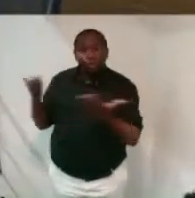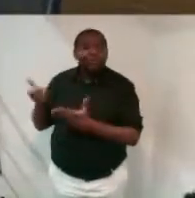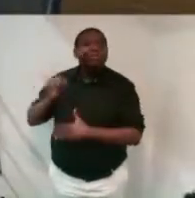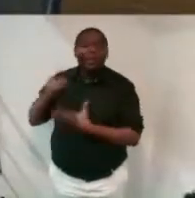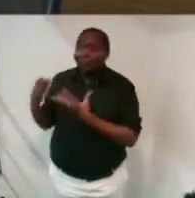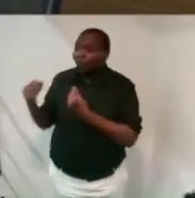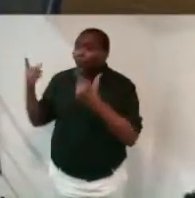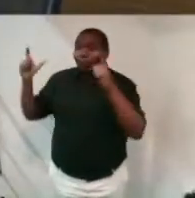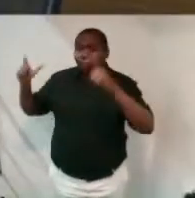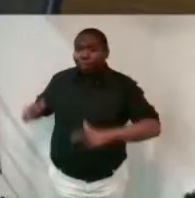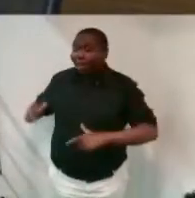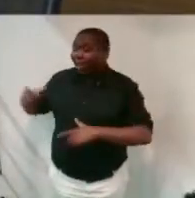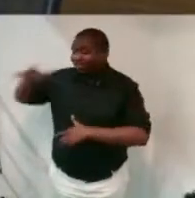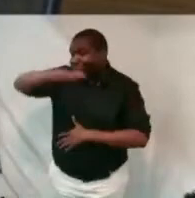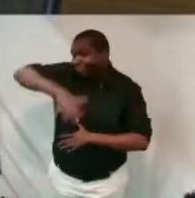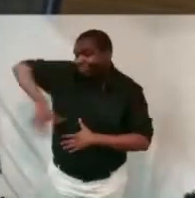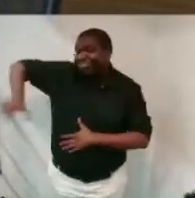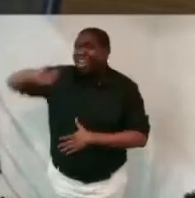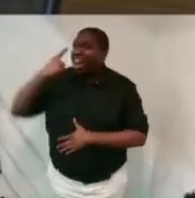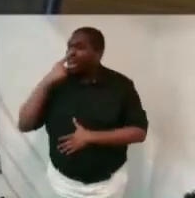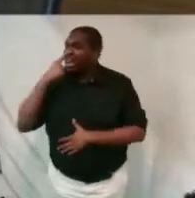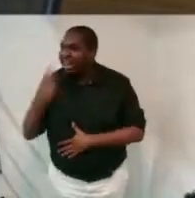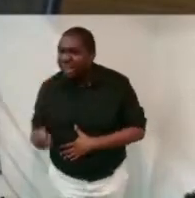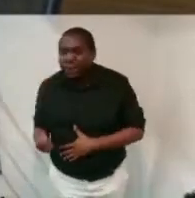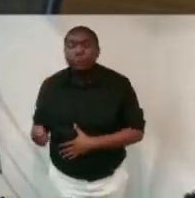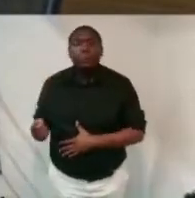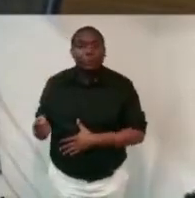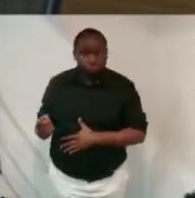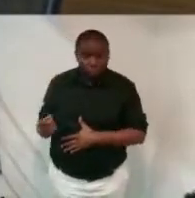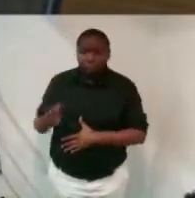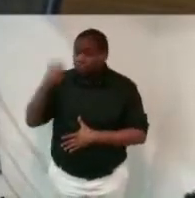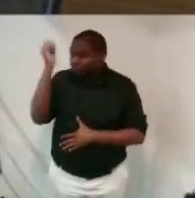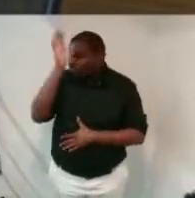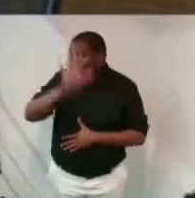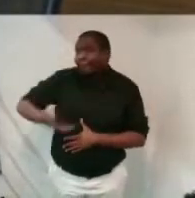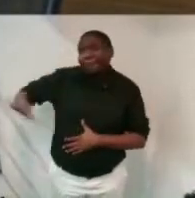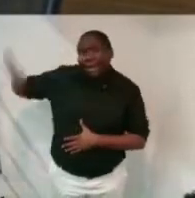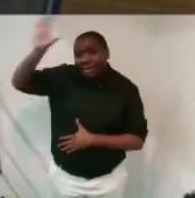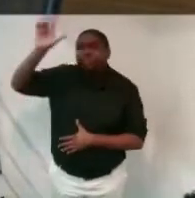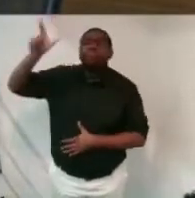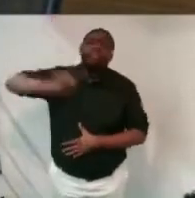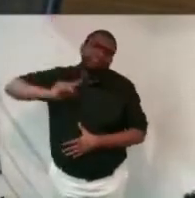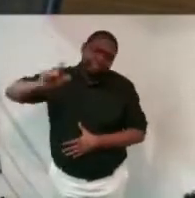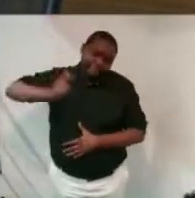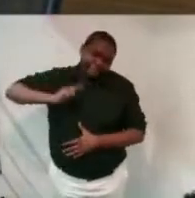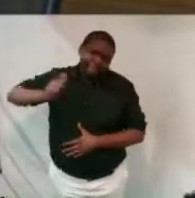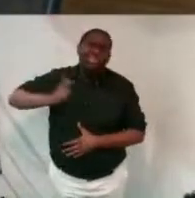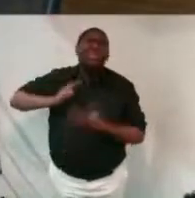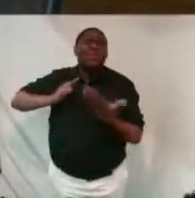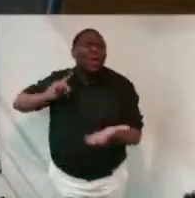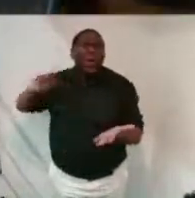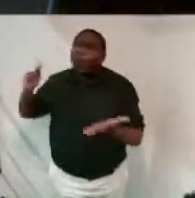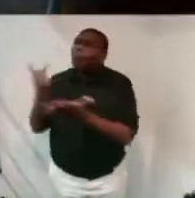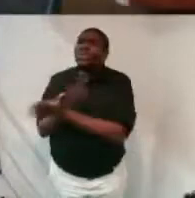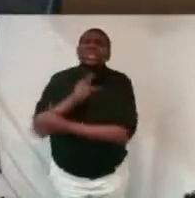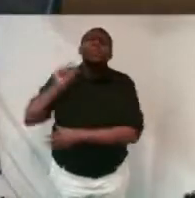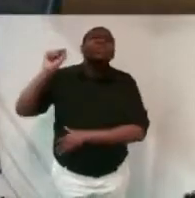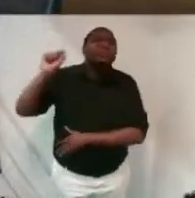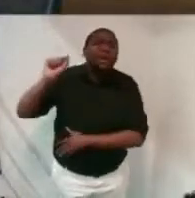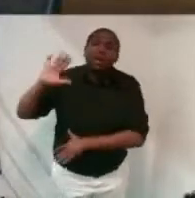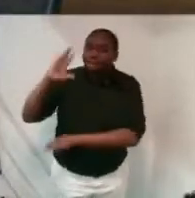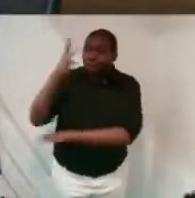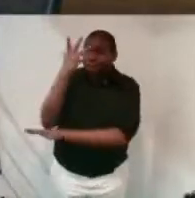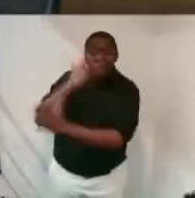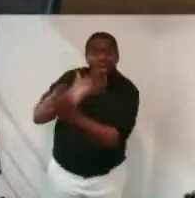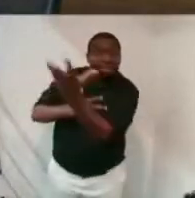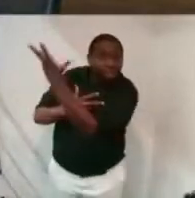céu aberto pelo Brasil todo, e esses lixões, eles trazem degradação do meio ambiente,